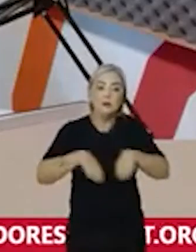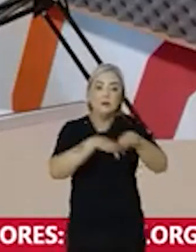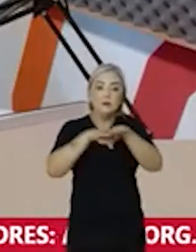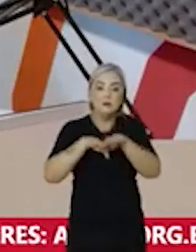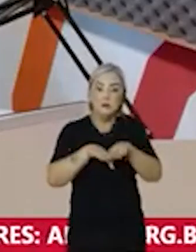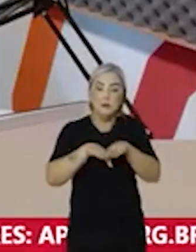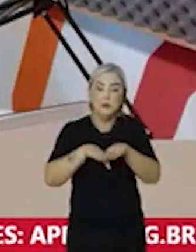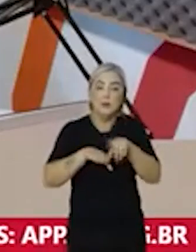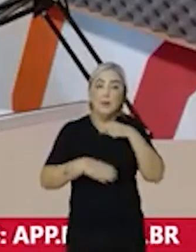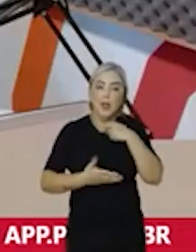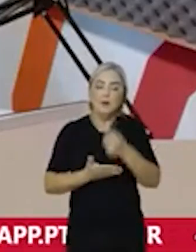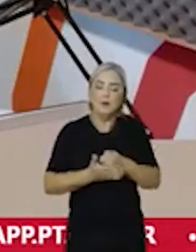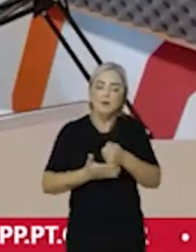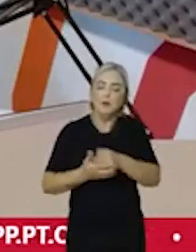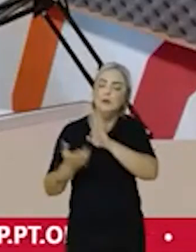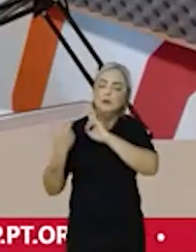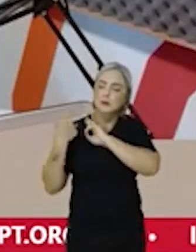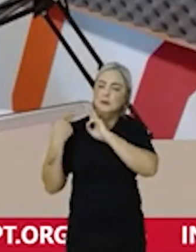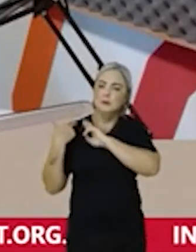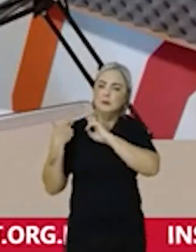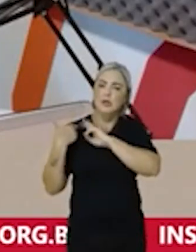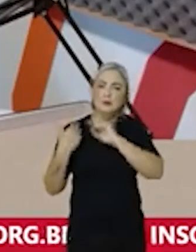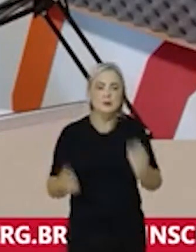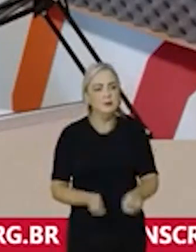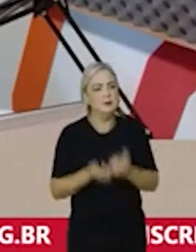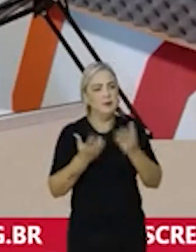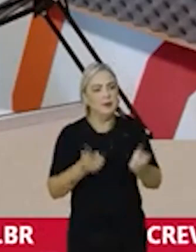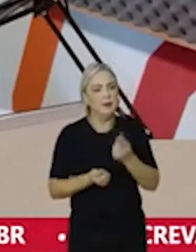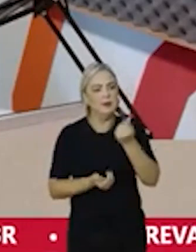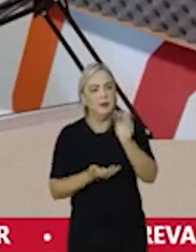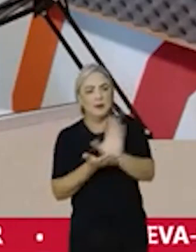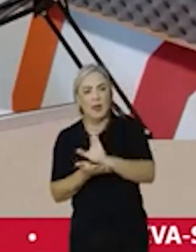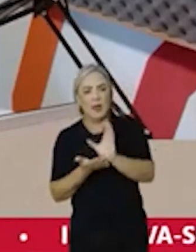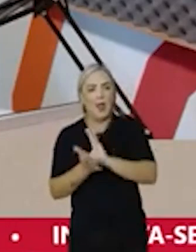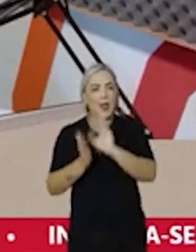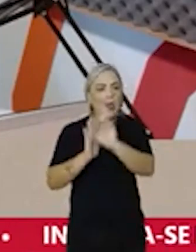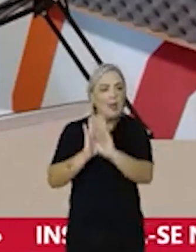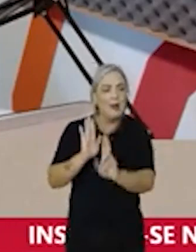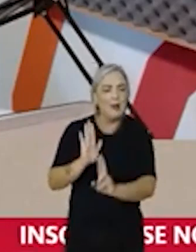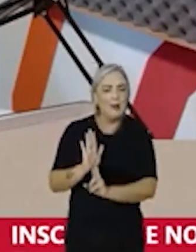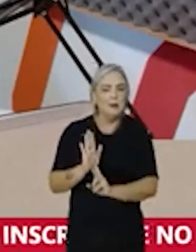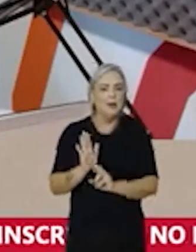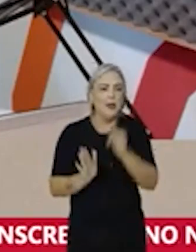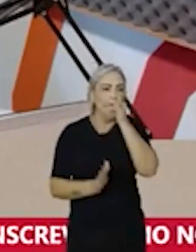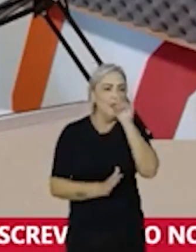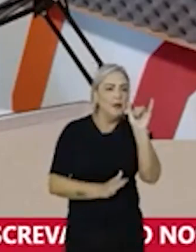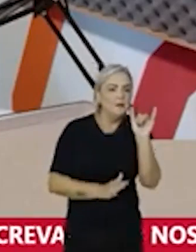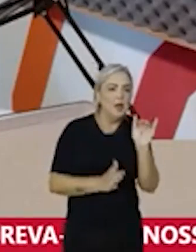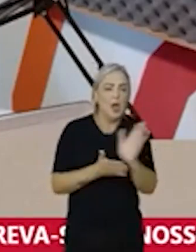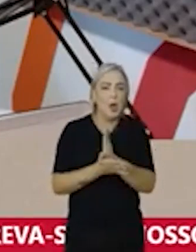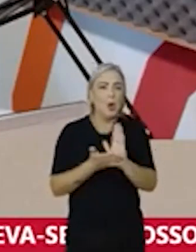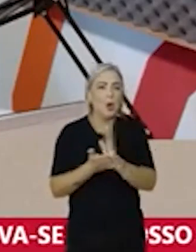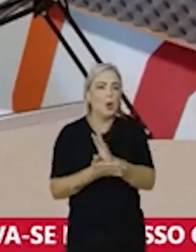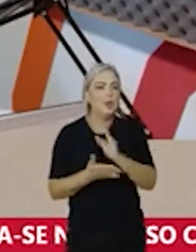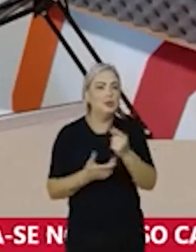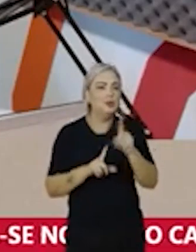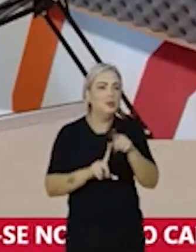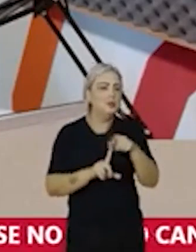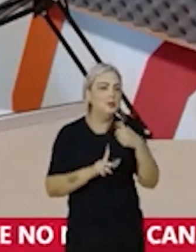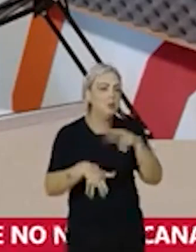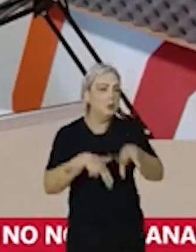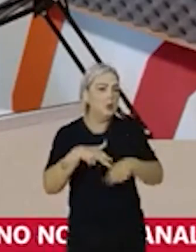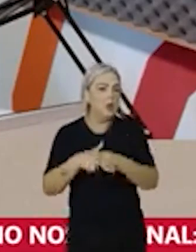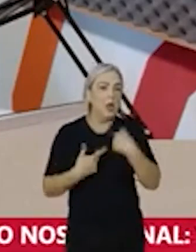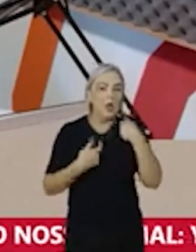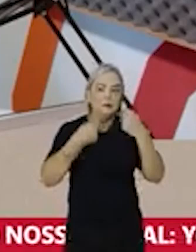democrático, cumprindo sua função de estimular, financiar, regular no sentido de evitar qualquer distorção, atender